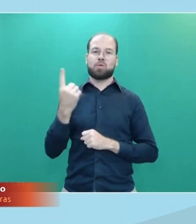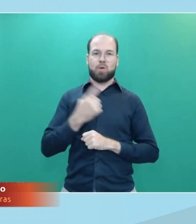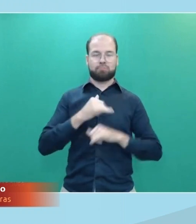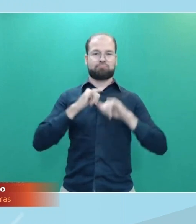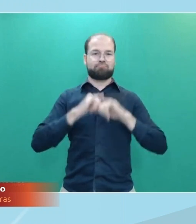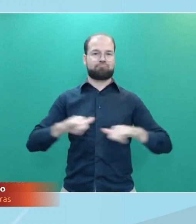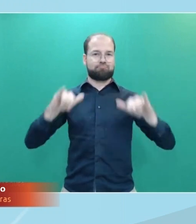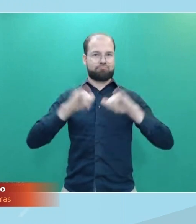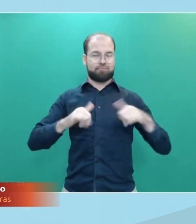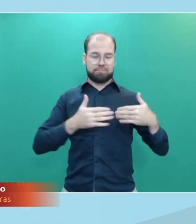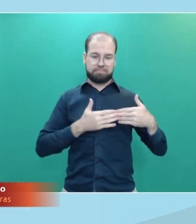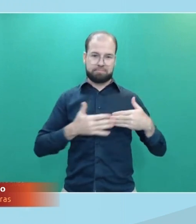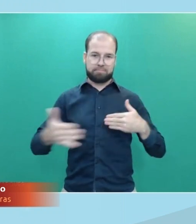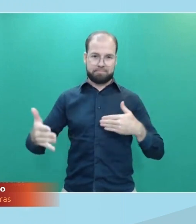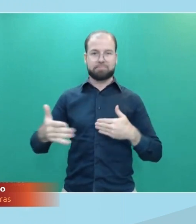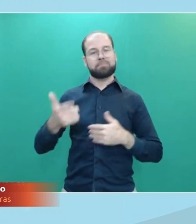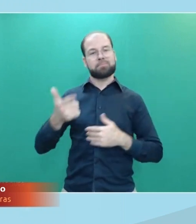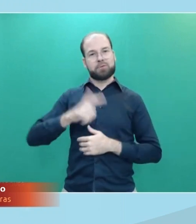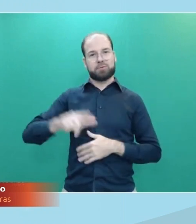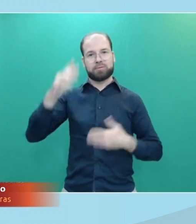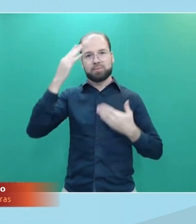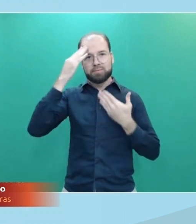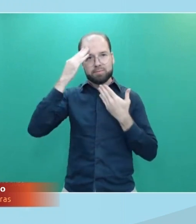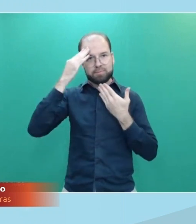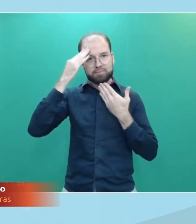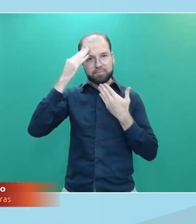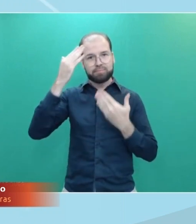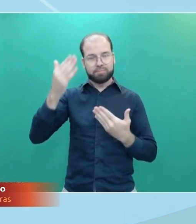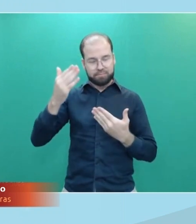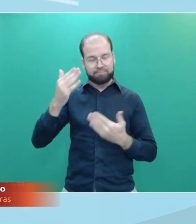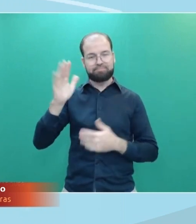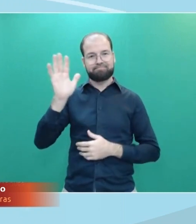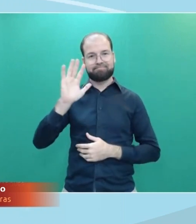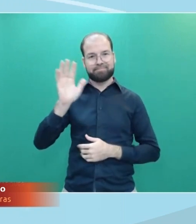próximas semanas. Novamente agradeço e